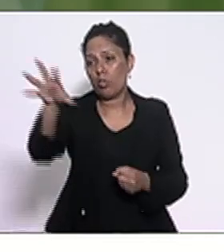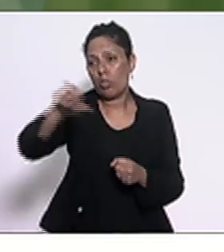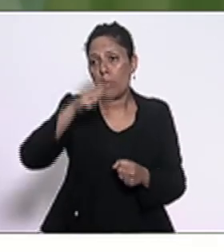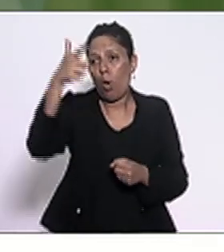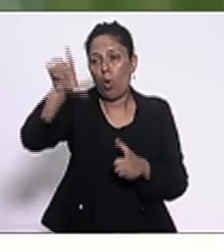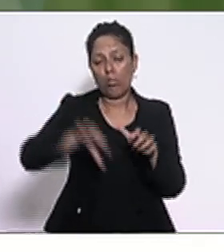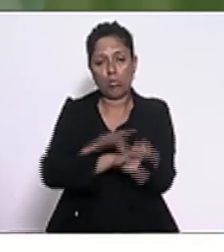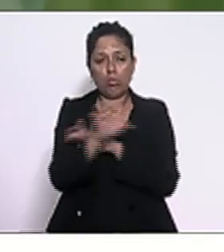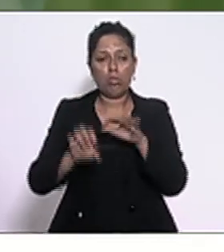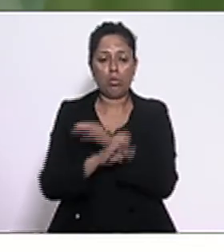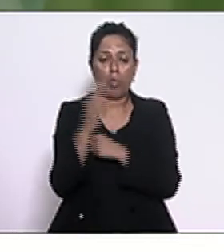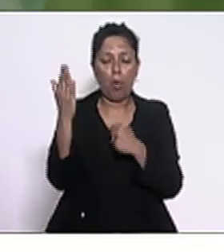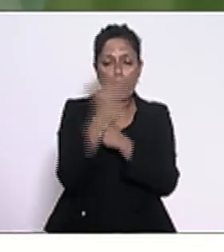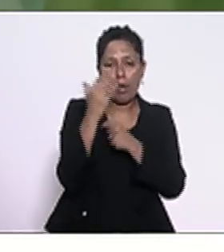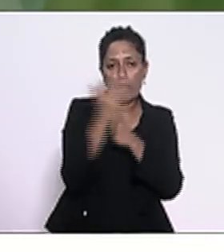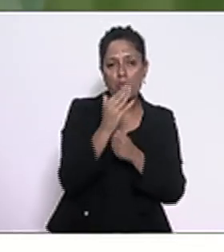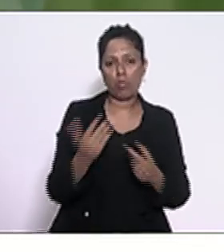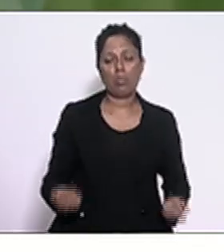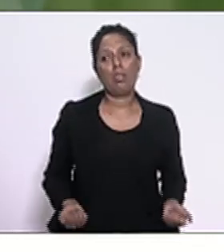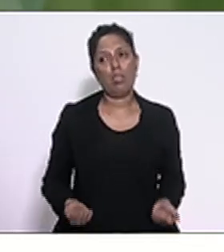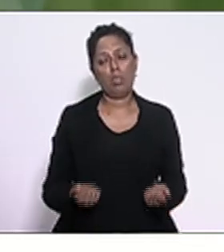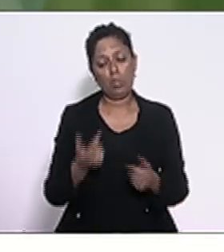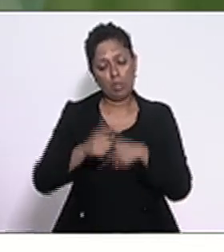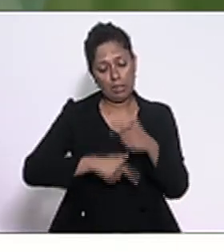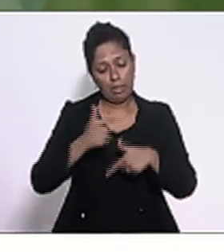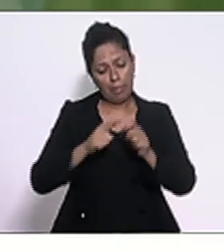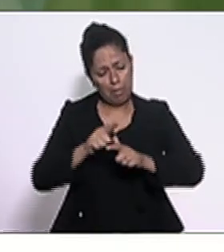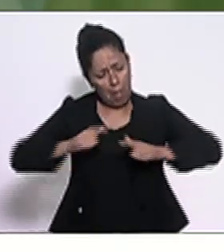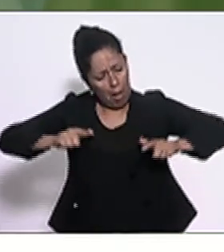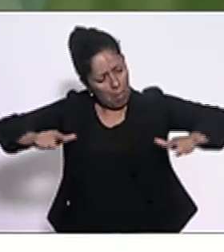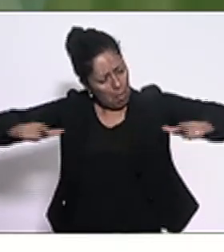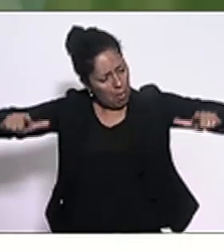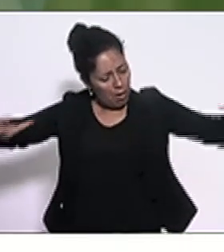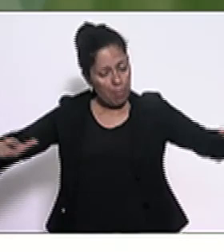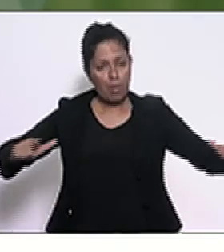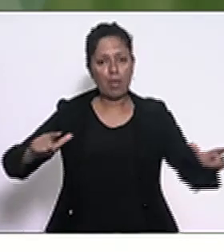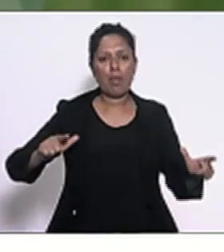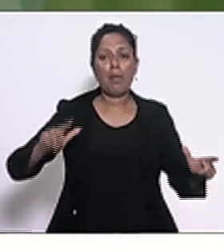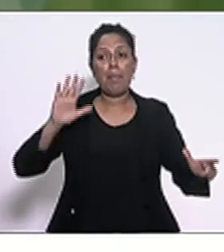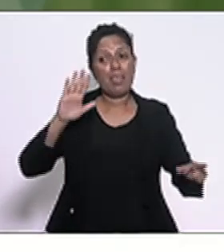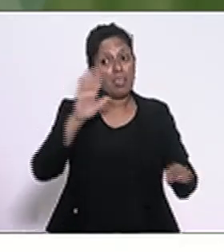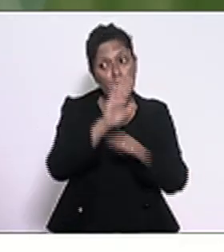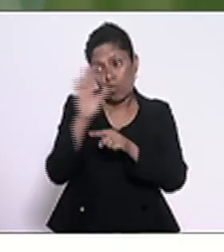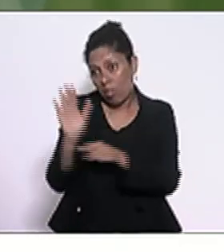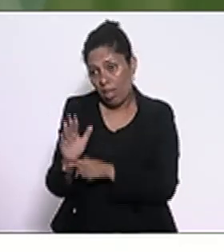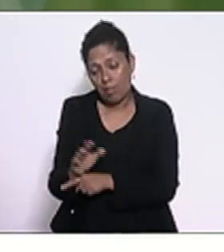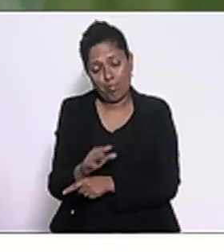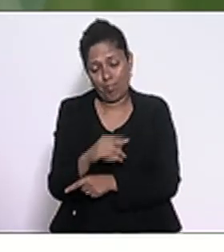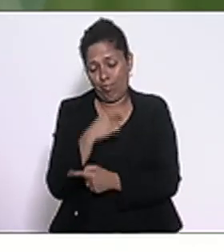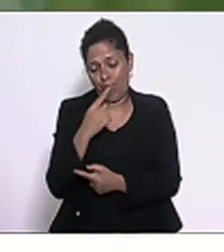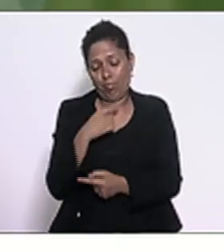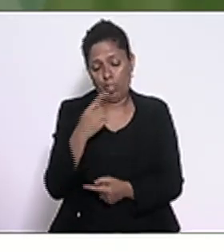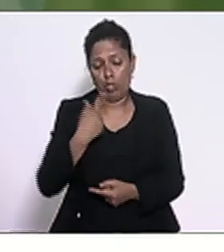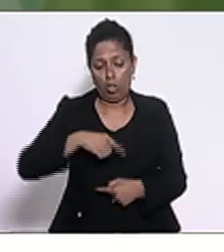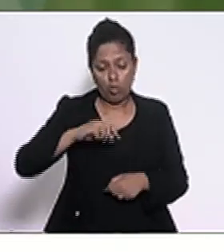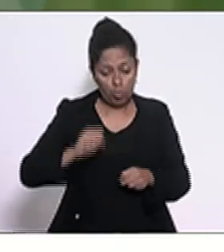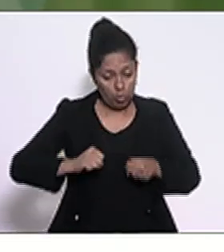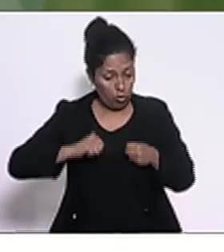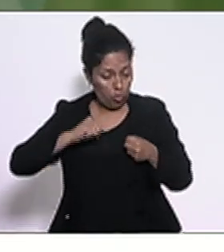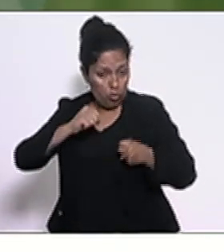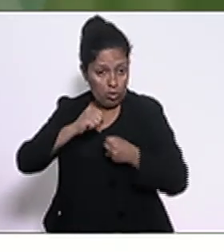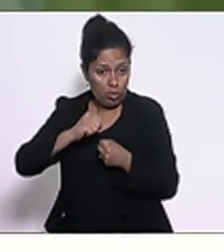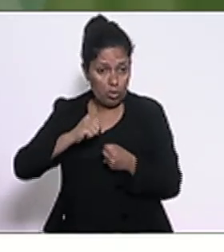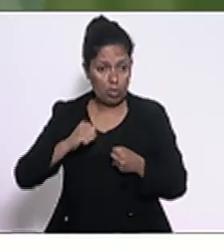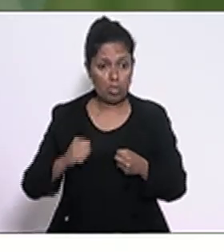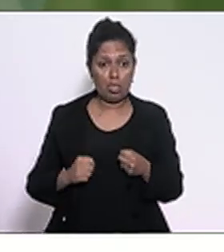né? E a demanda é grande, nós temos hoje muita demanda lá, e estamos atendendo o máximo que a gente pode. Então,